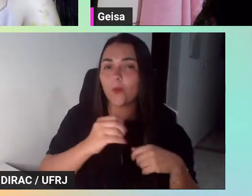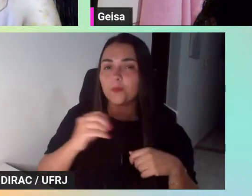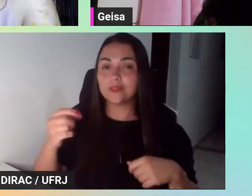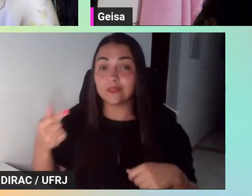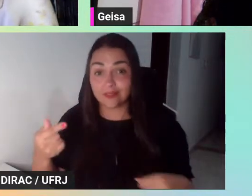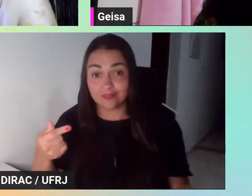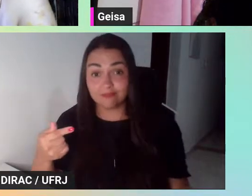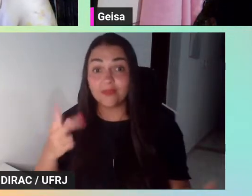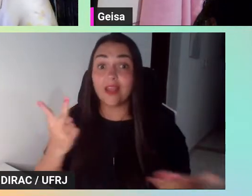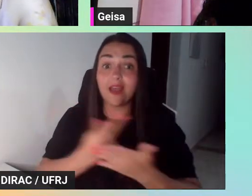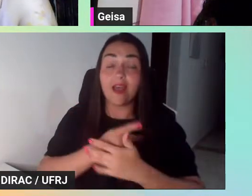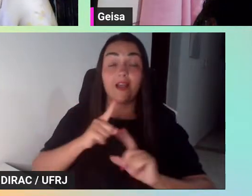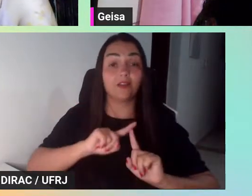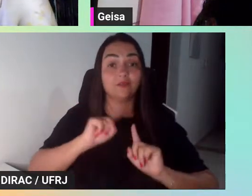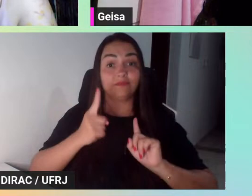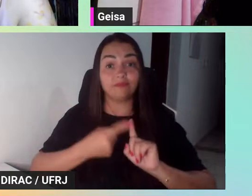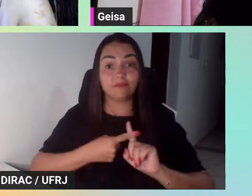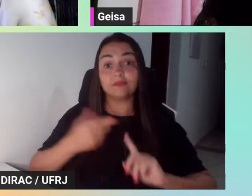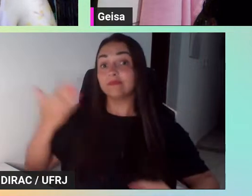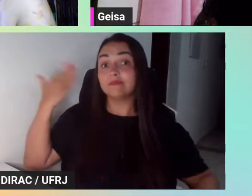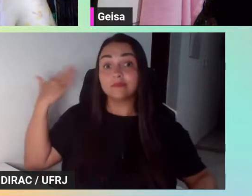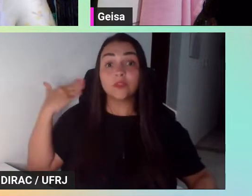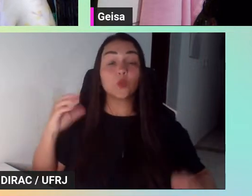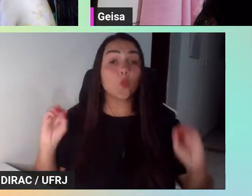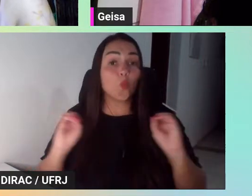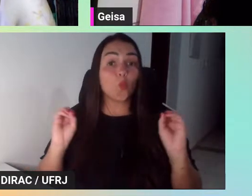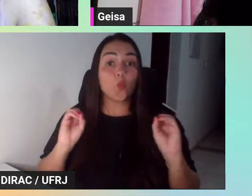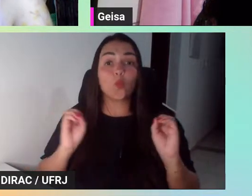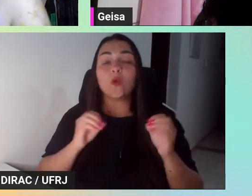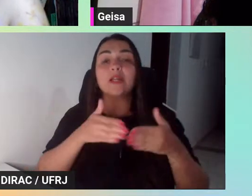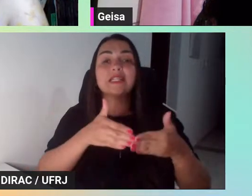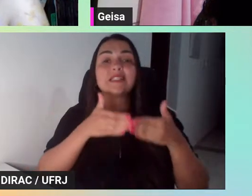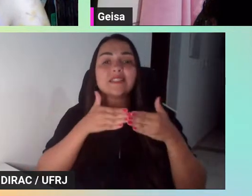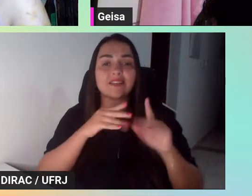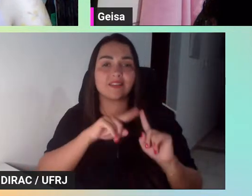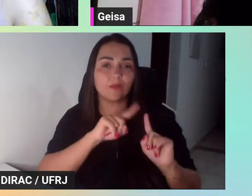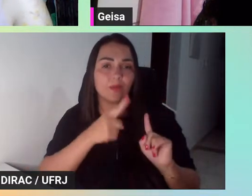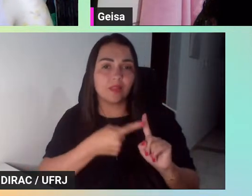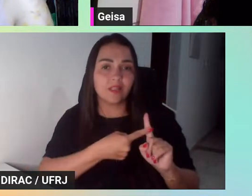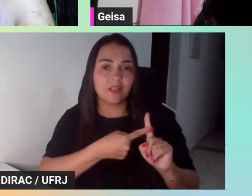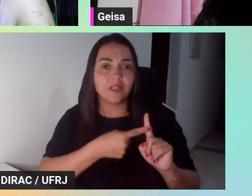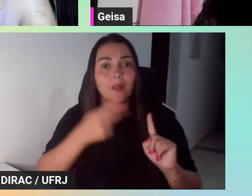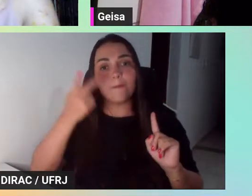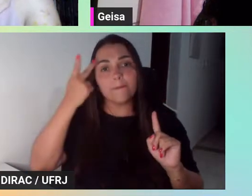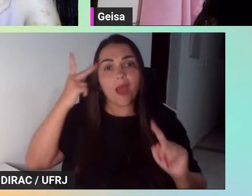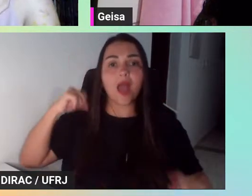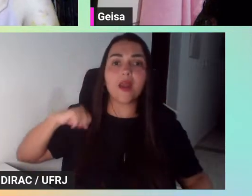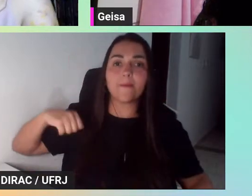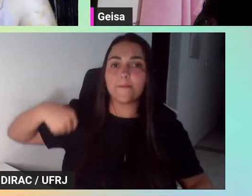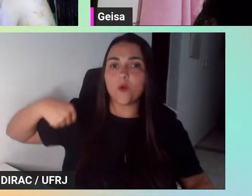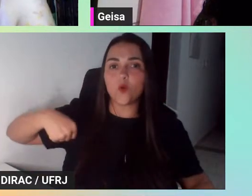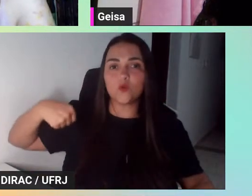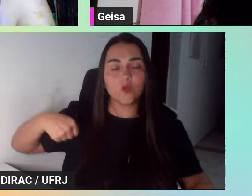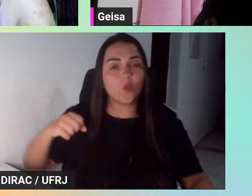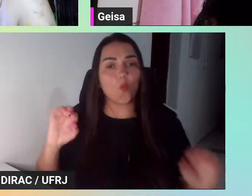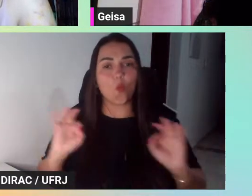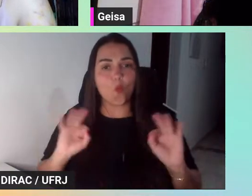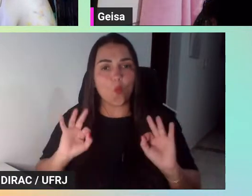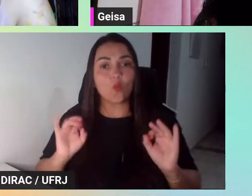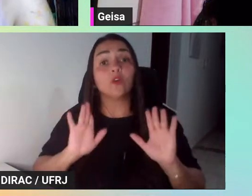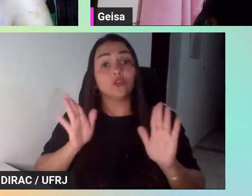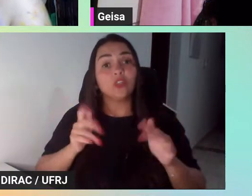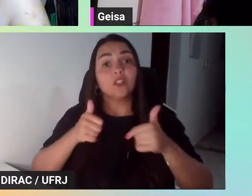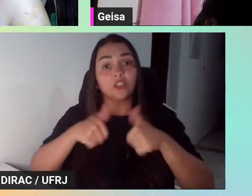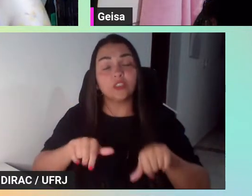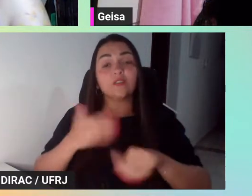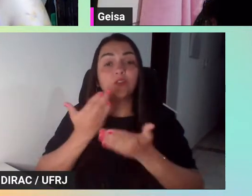engravidei, na época ainda não existia licença maternidade para bolsistas, eu já estava no doutorado naquela